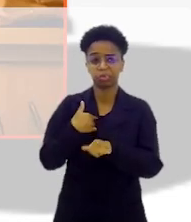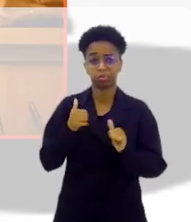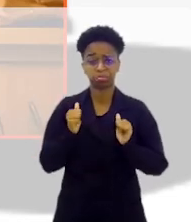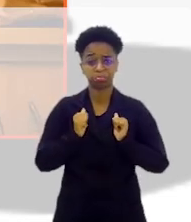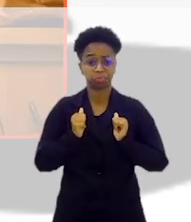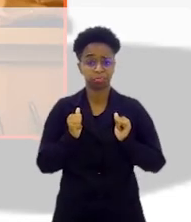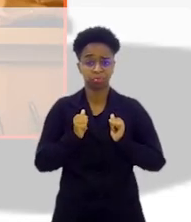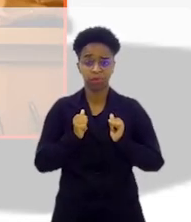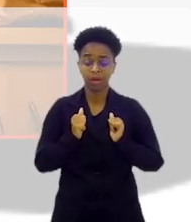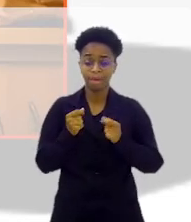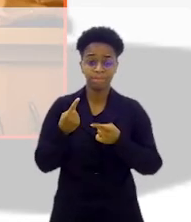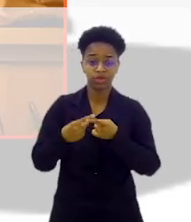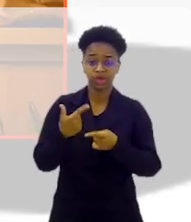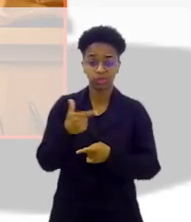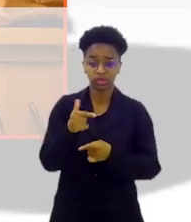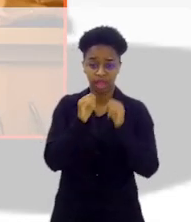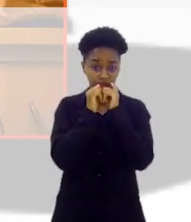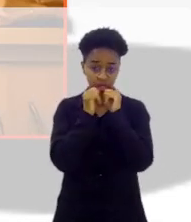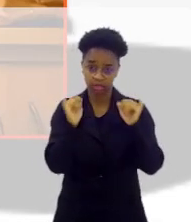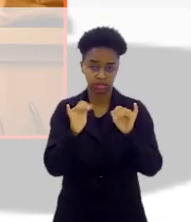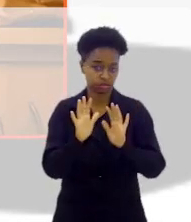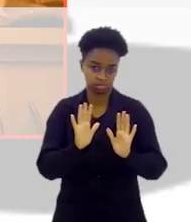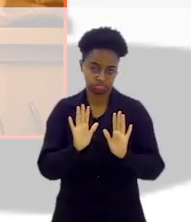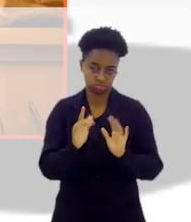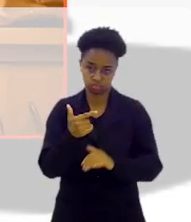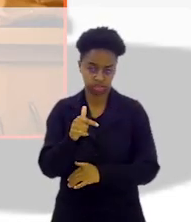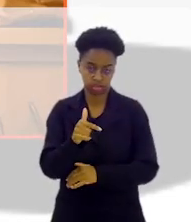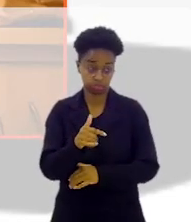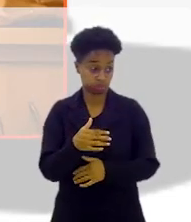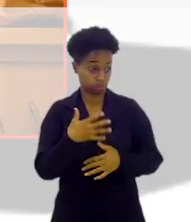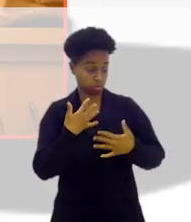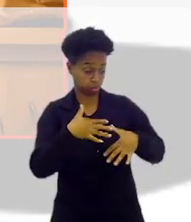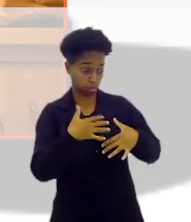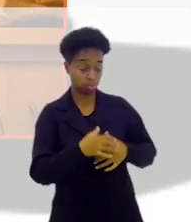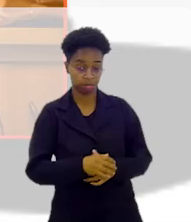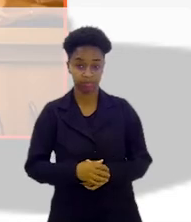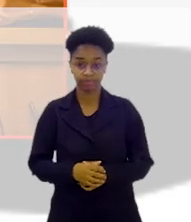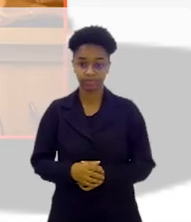não tinha o que fazer porque nós não tínhamos eletricidade lá. Olha.